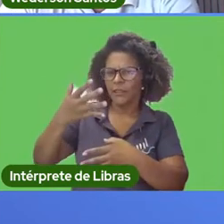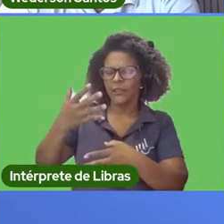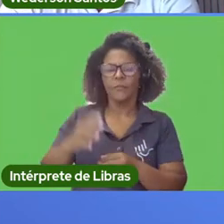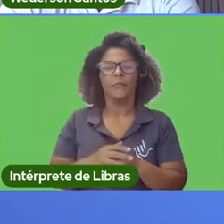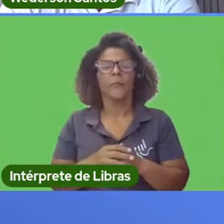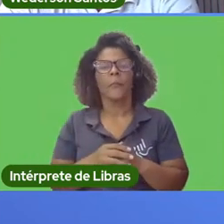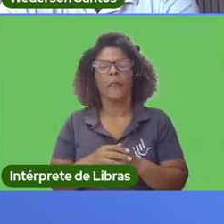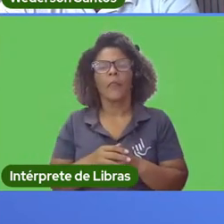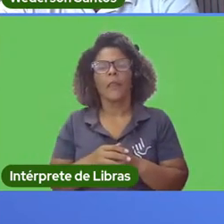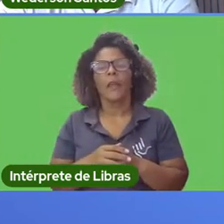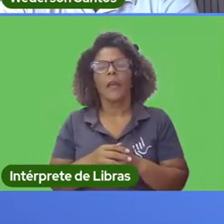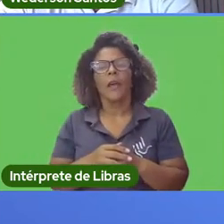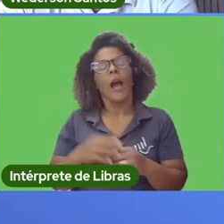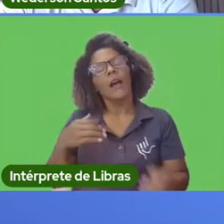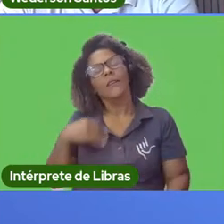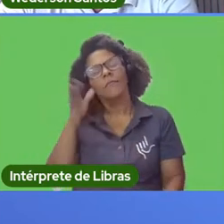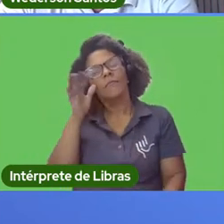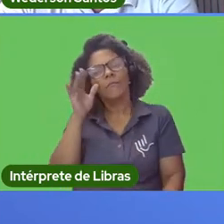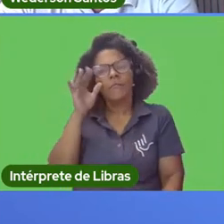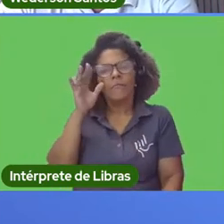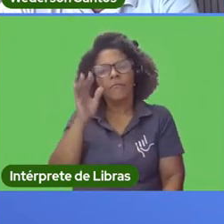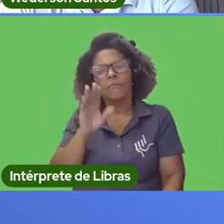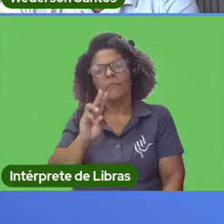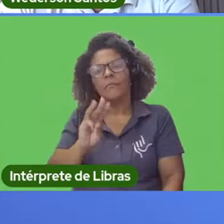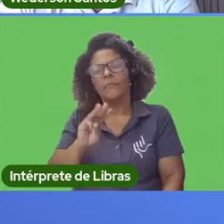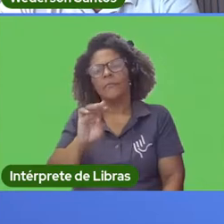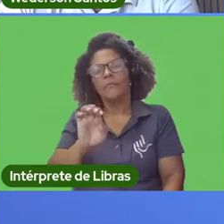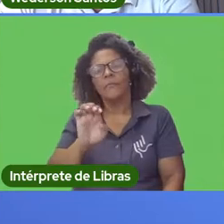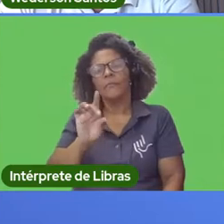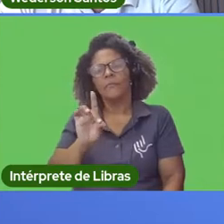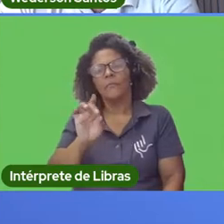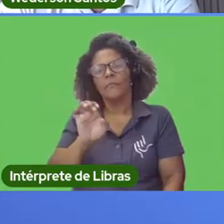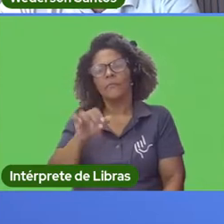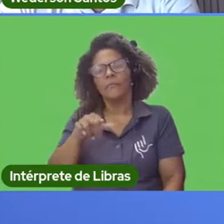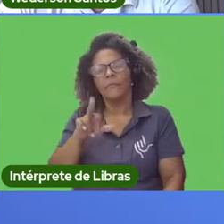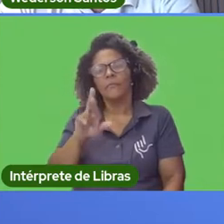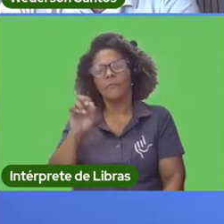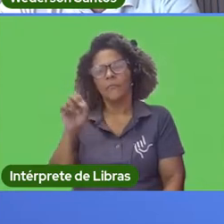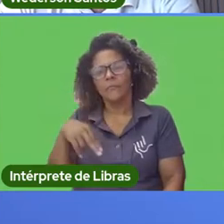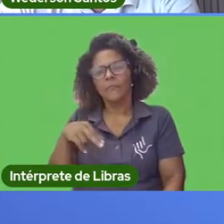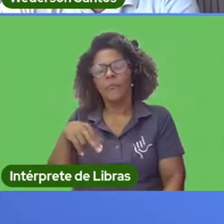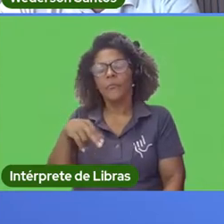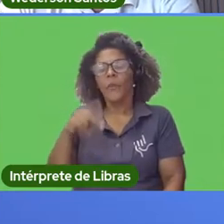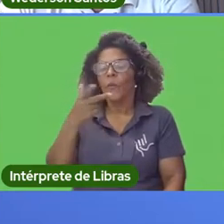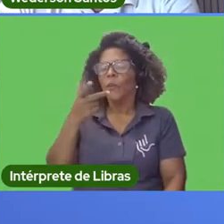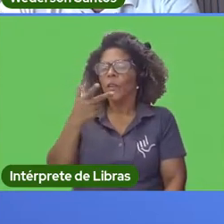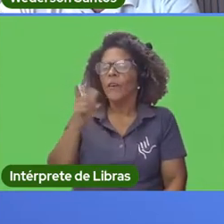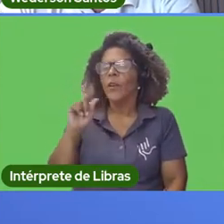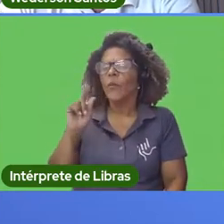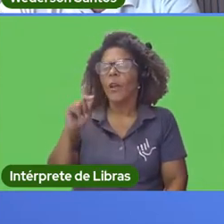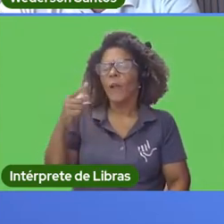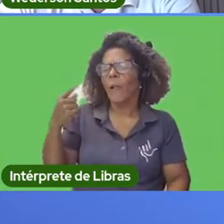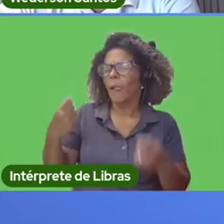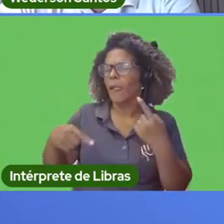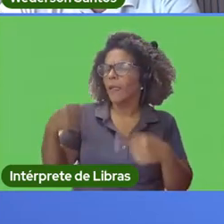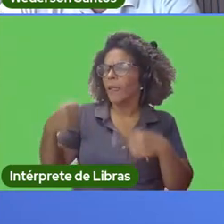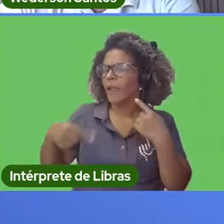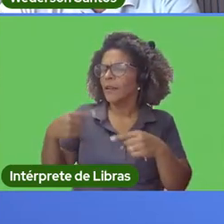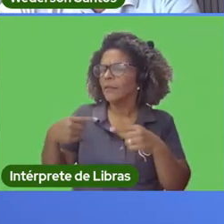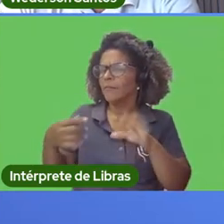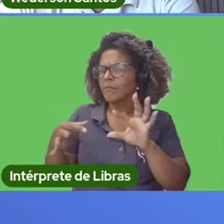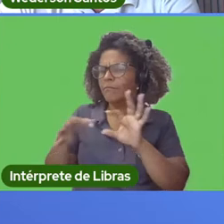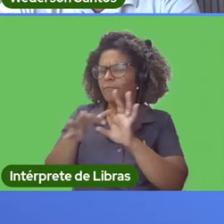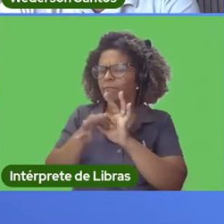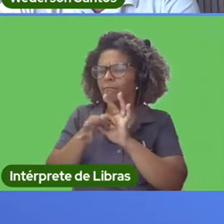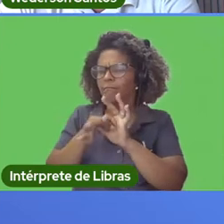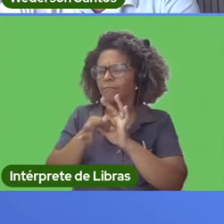te ouvindo, e puxar um pouquinho essa última discussão que você fez, que ela casa um pouquinho com a tua primeira